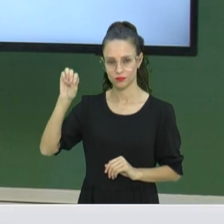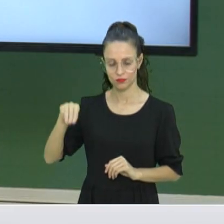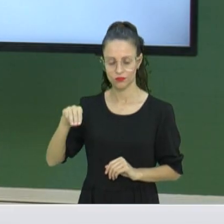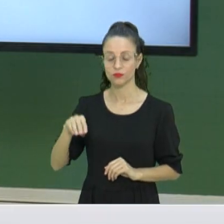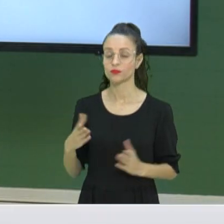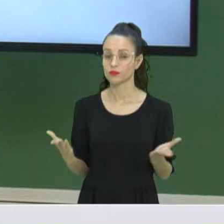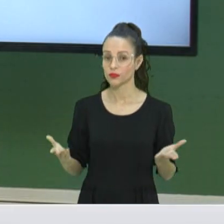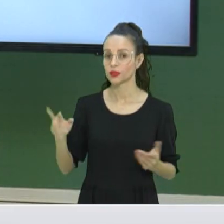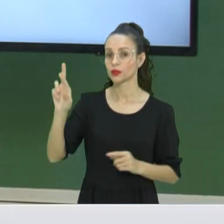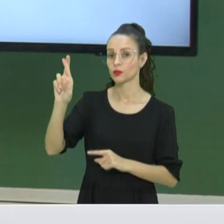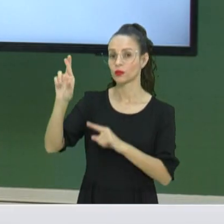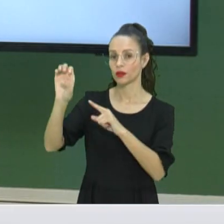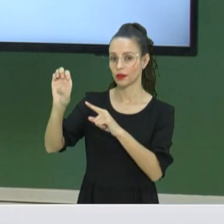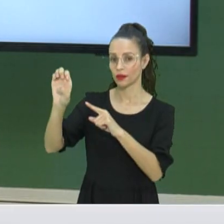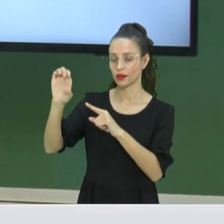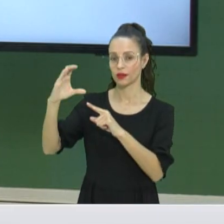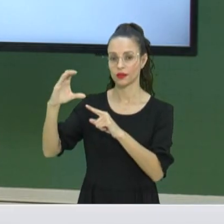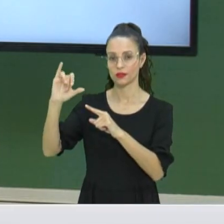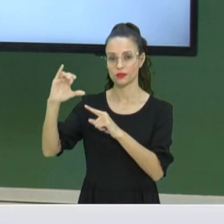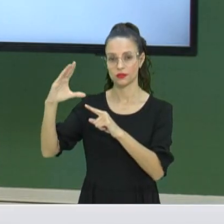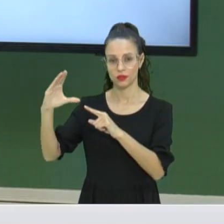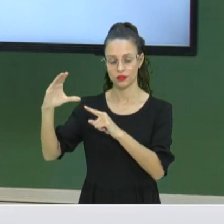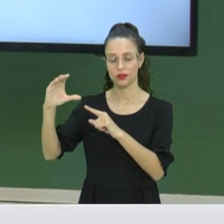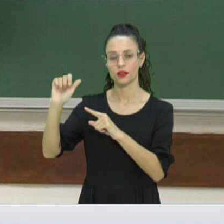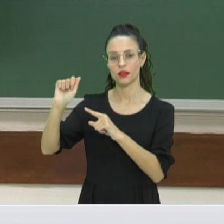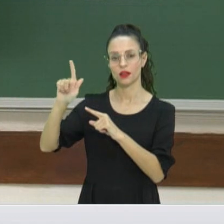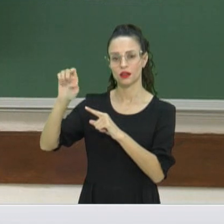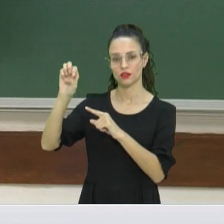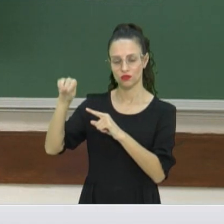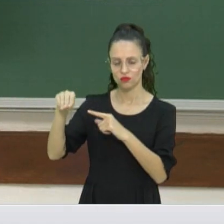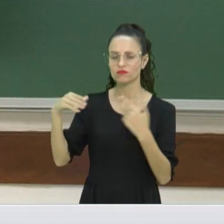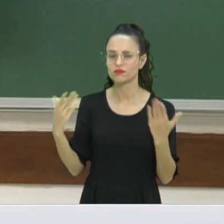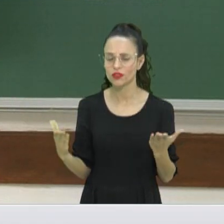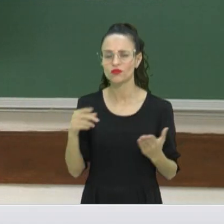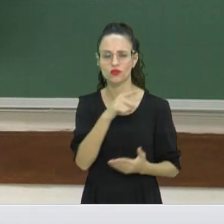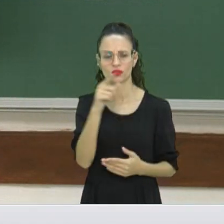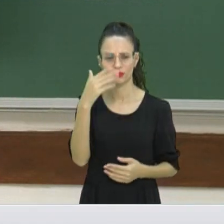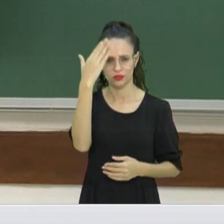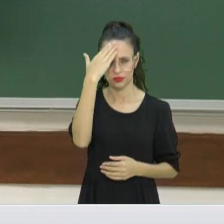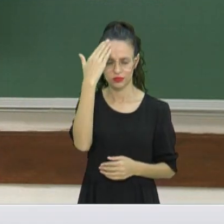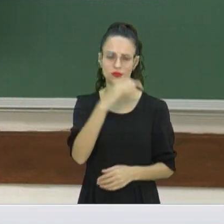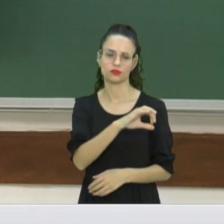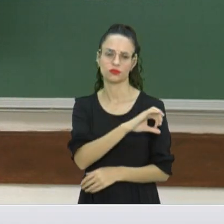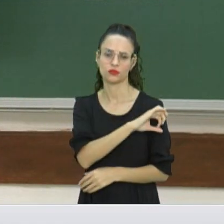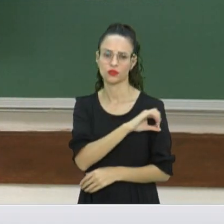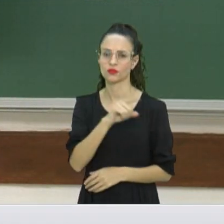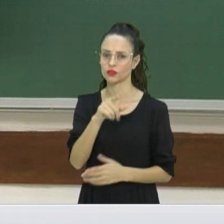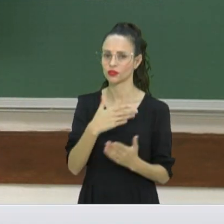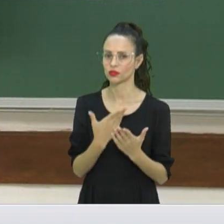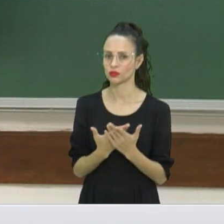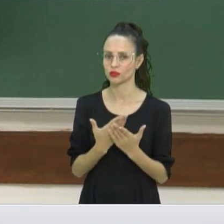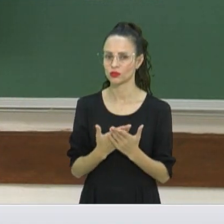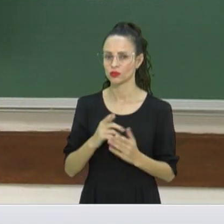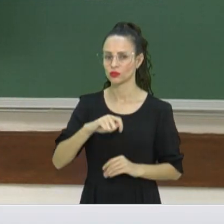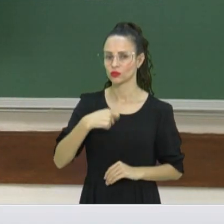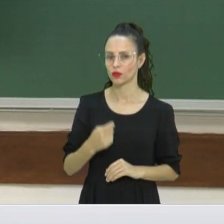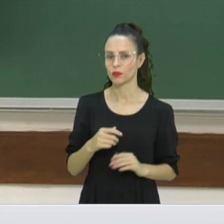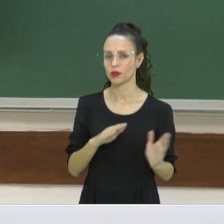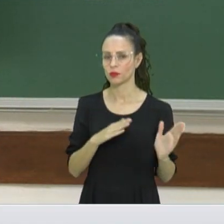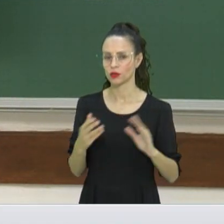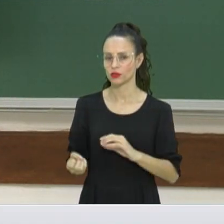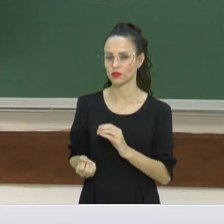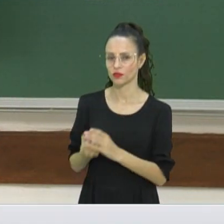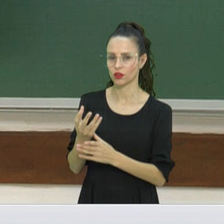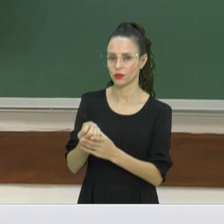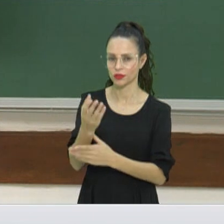re, o cic e o agem. Você sabe, né? No teu 9º ano, você estudou sobre o processo de